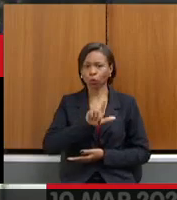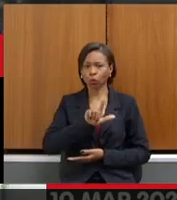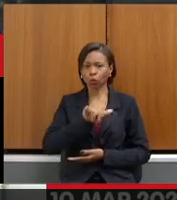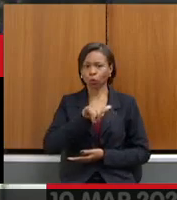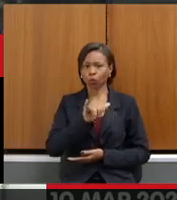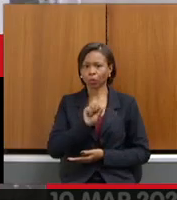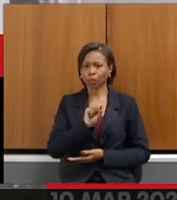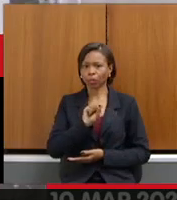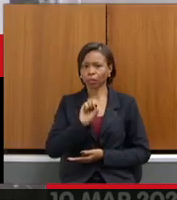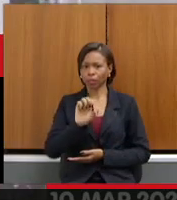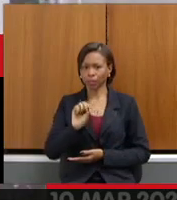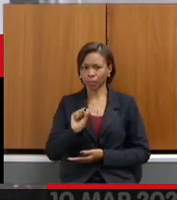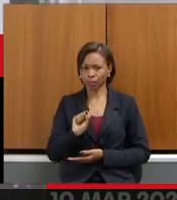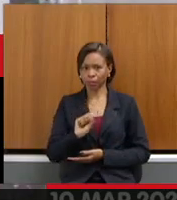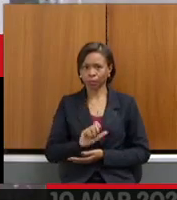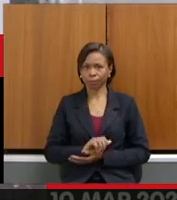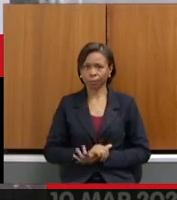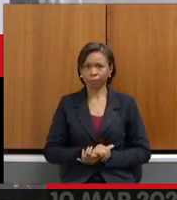minoria